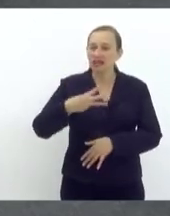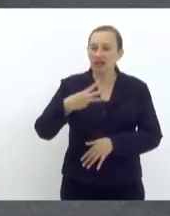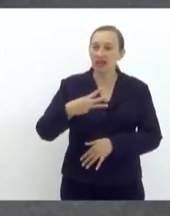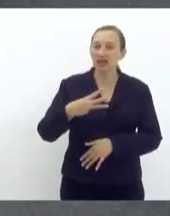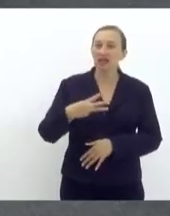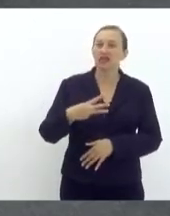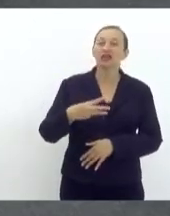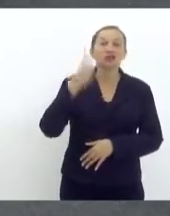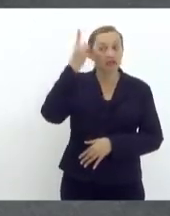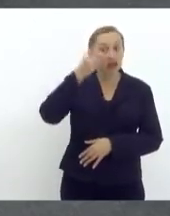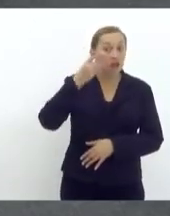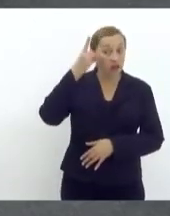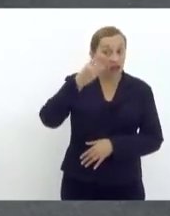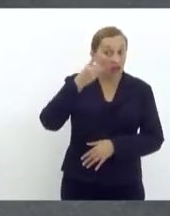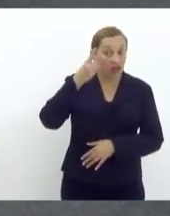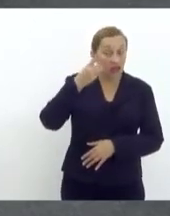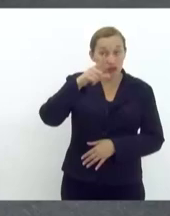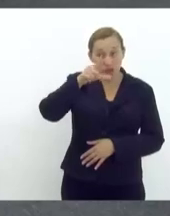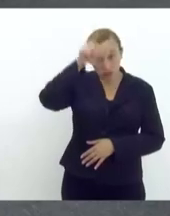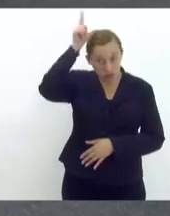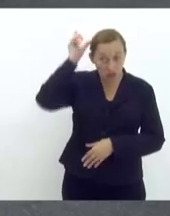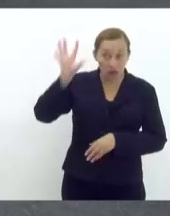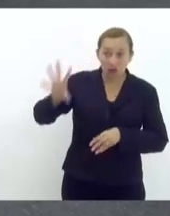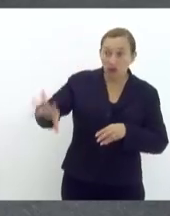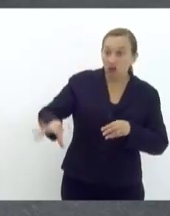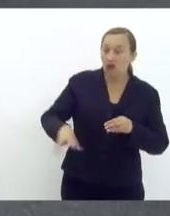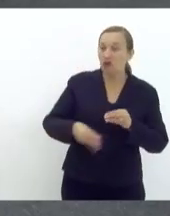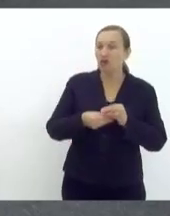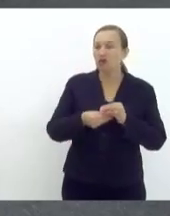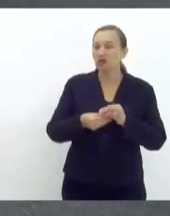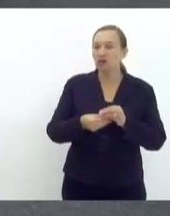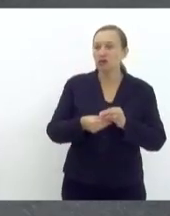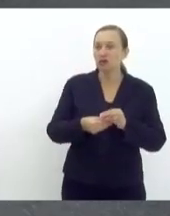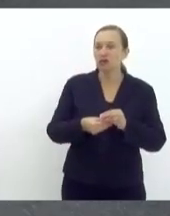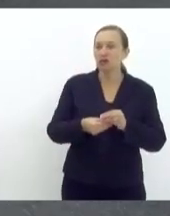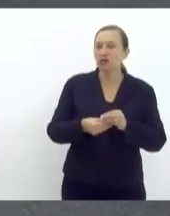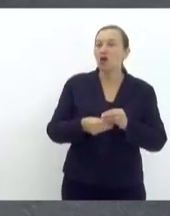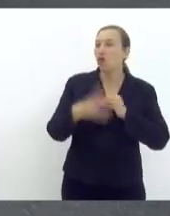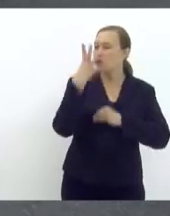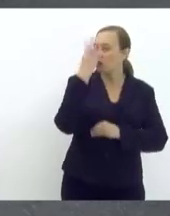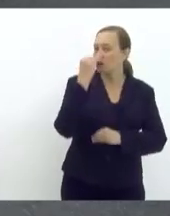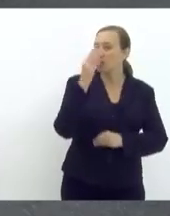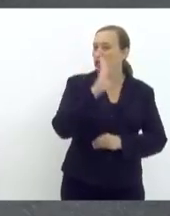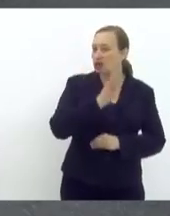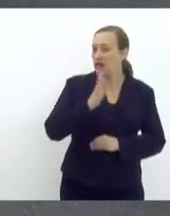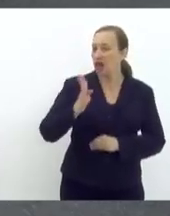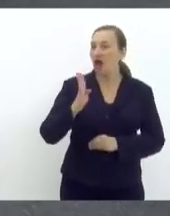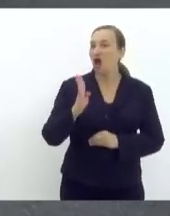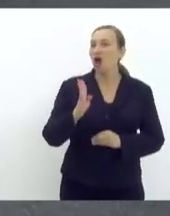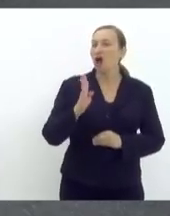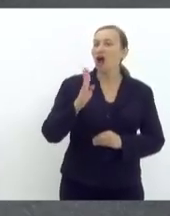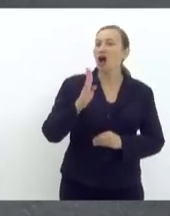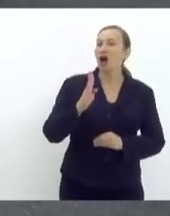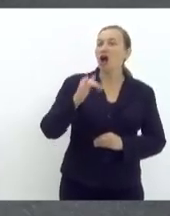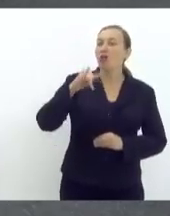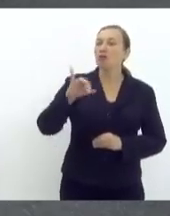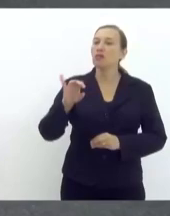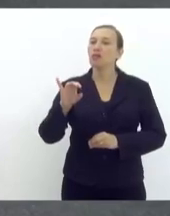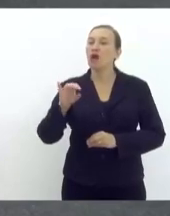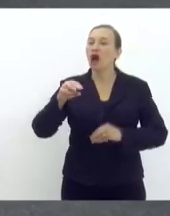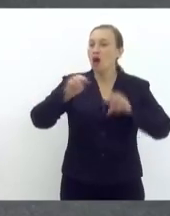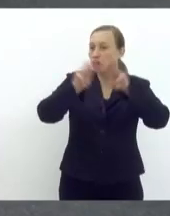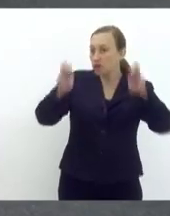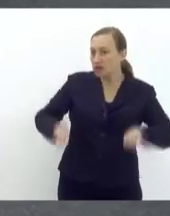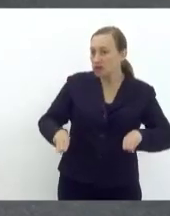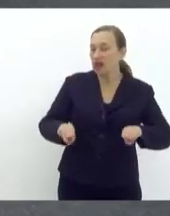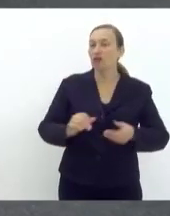Luiz Paulo que vincula foto até calminha que é pertinente faz sentido e aperfeiçoou o projeto então